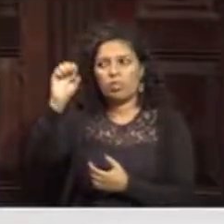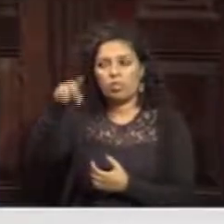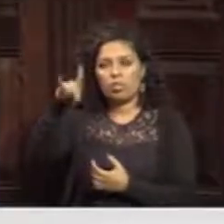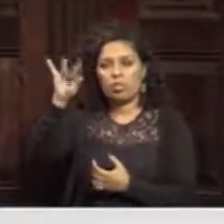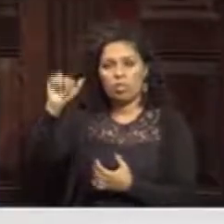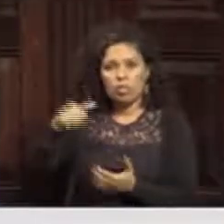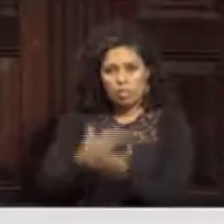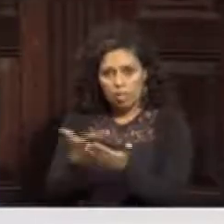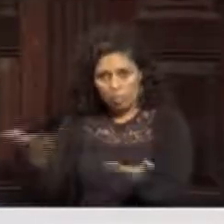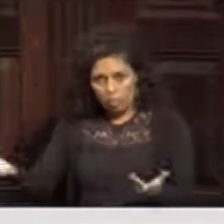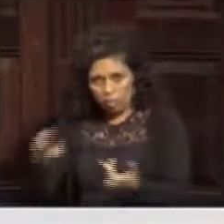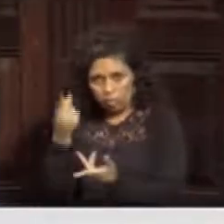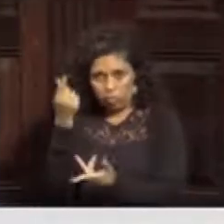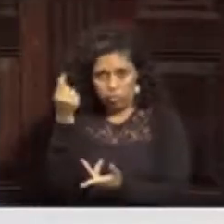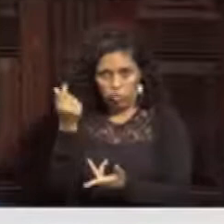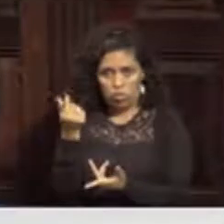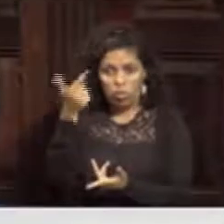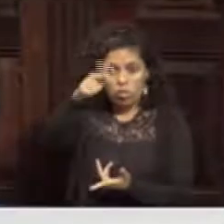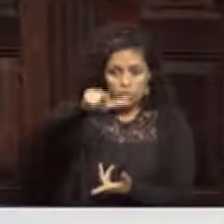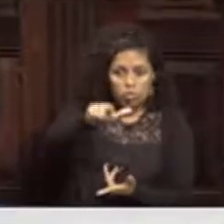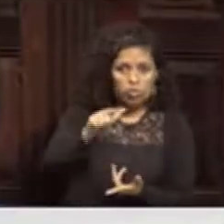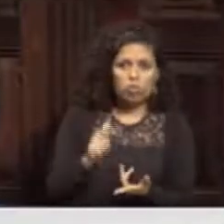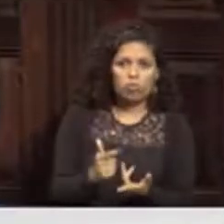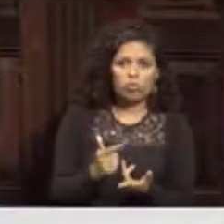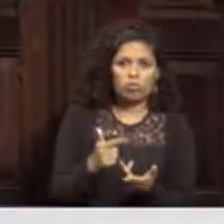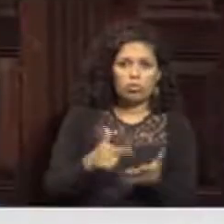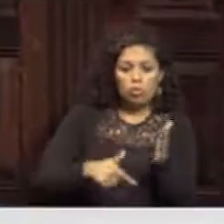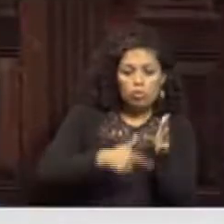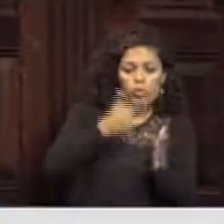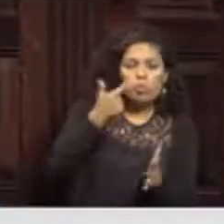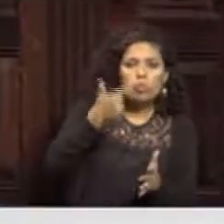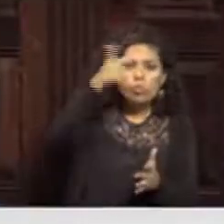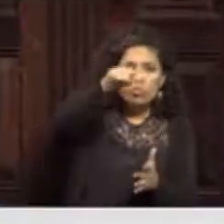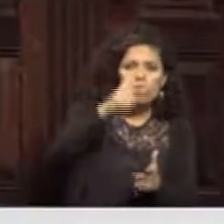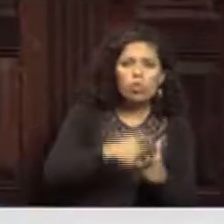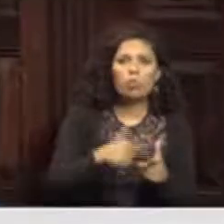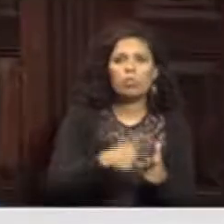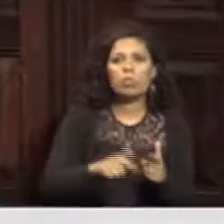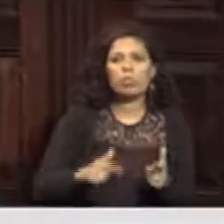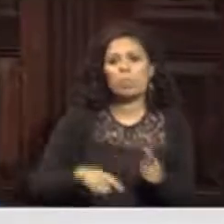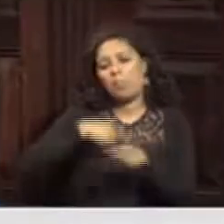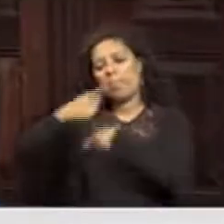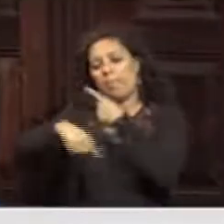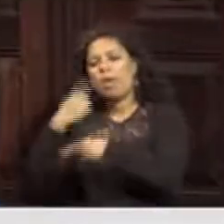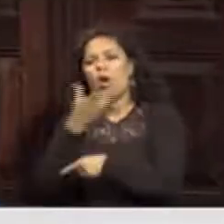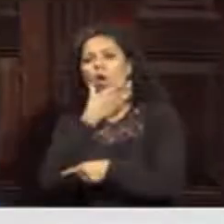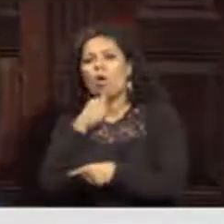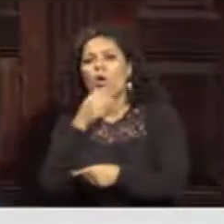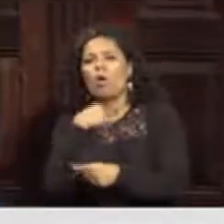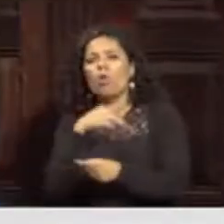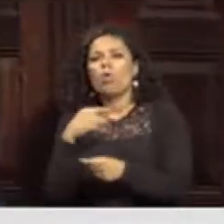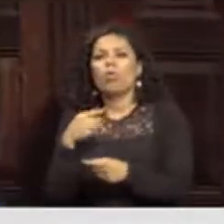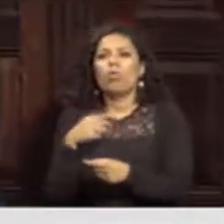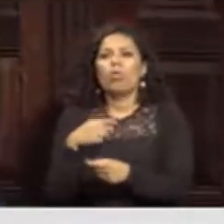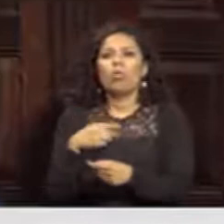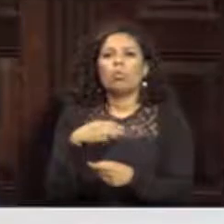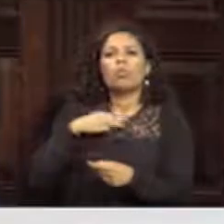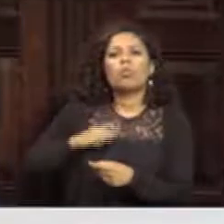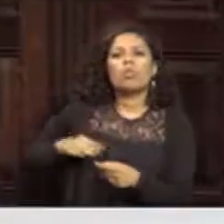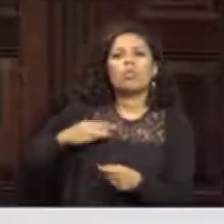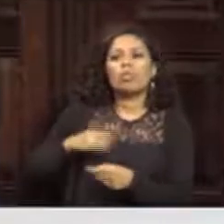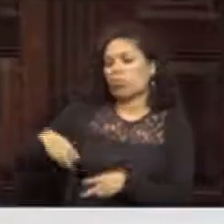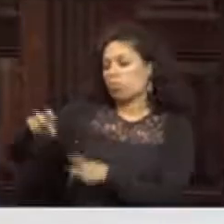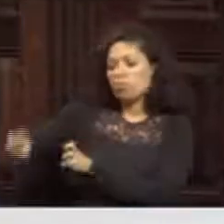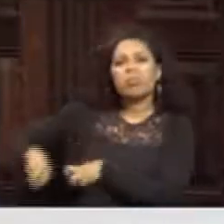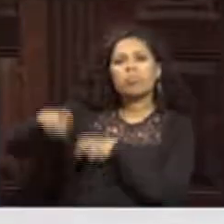ajuste fiscal, o ministro da Fazenda, esse luminar da economia